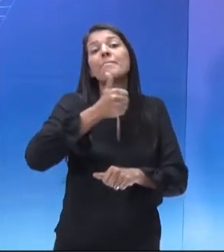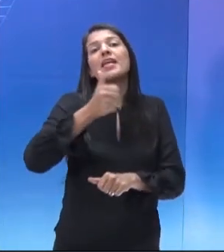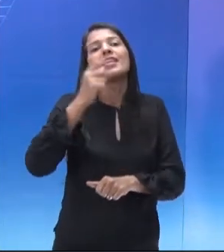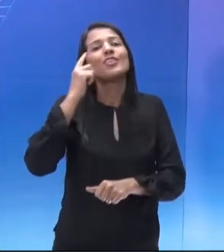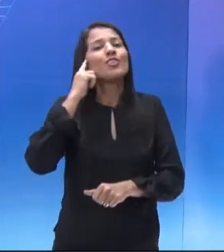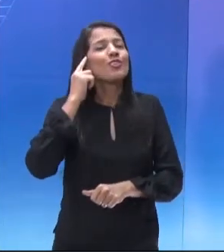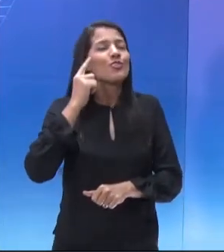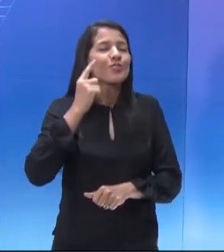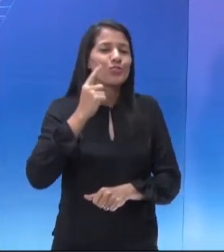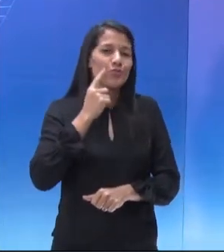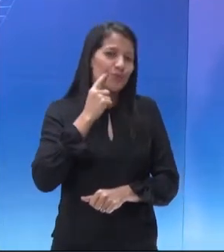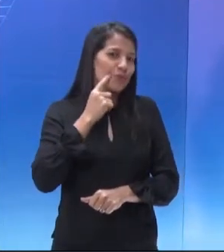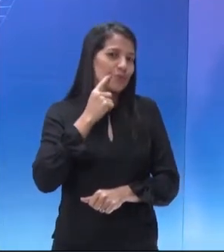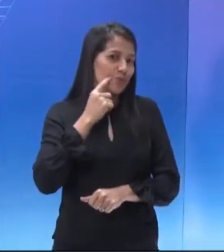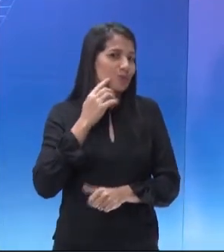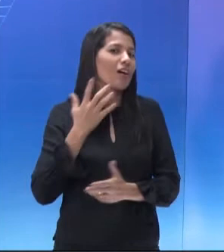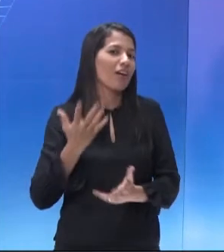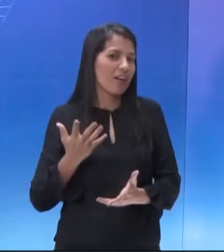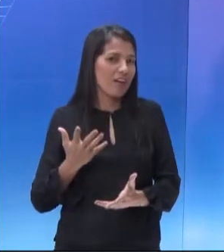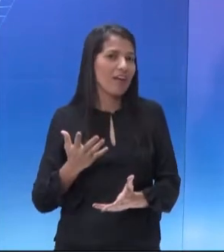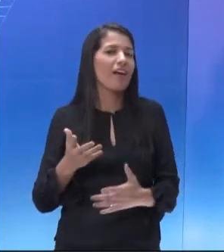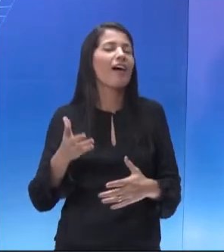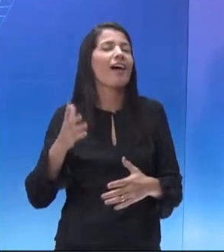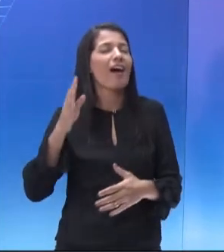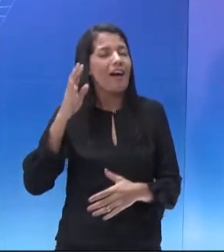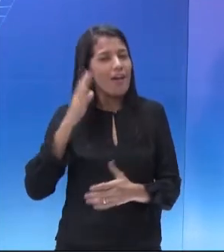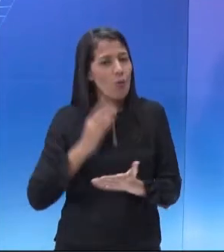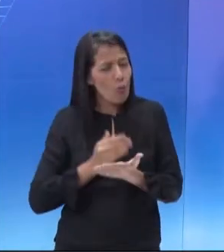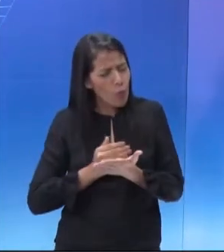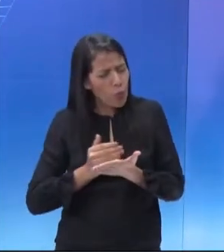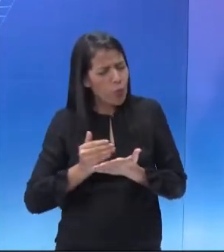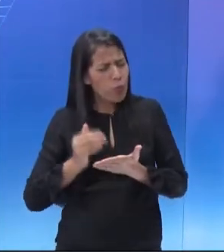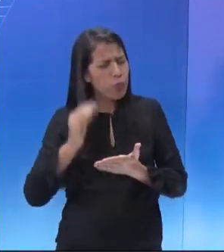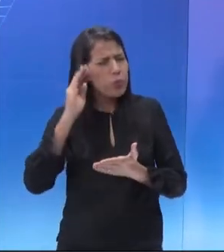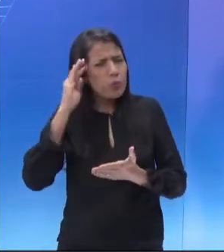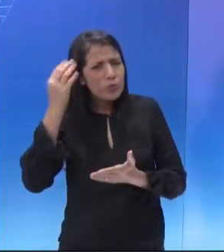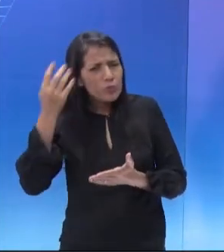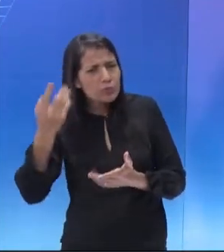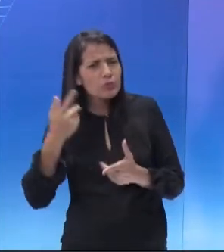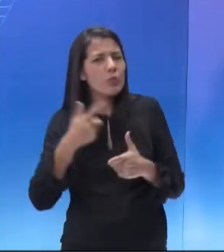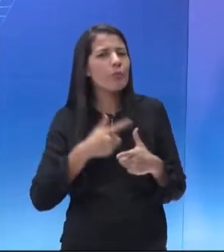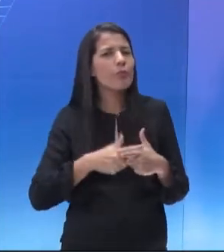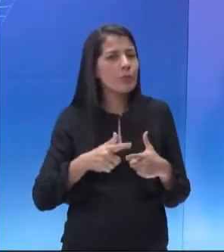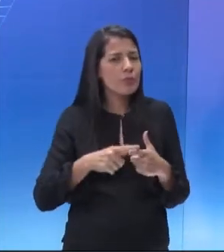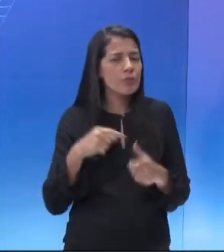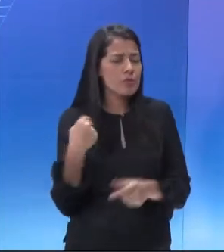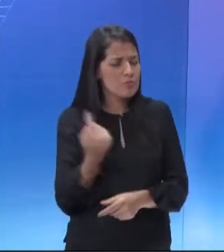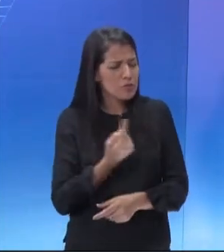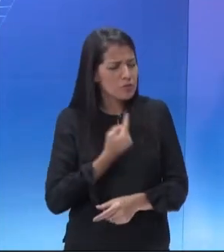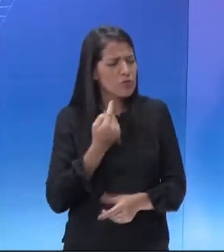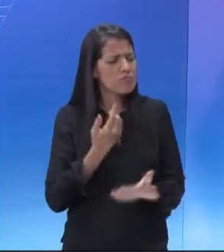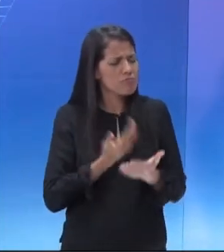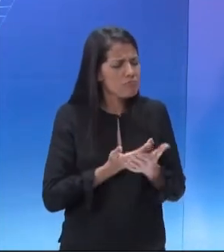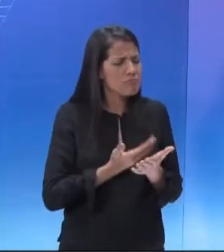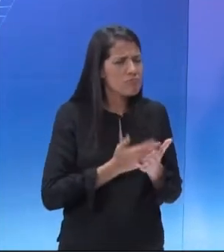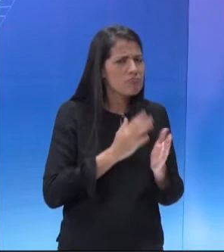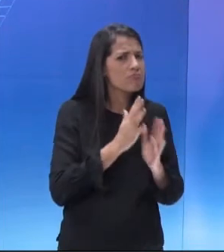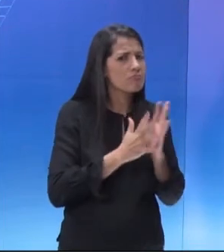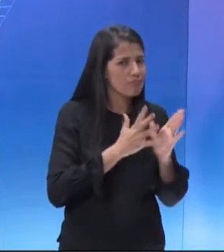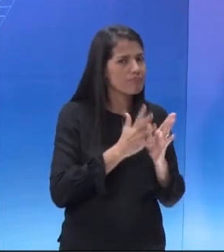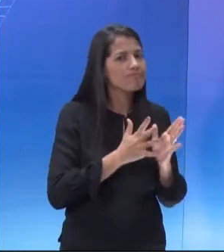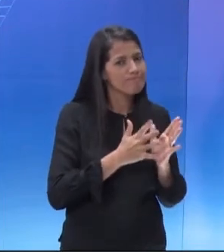portadora desse tipo de deficiência. Você percebe que aí nós estamos entrando também como parte